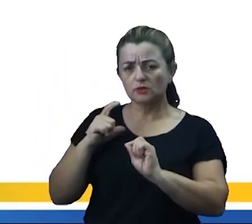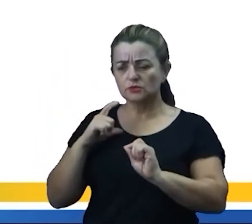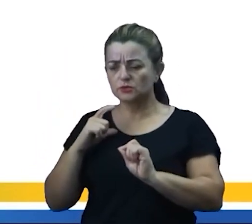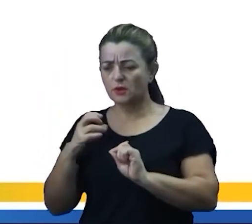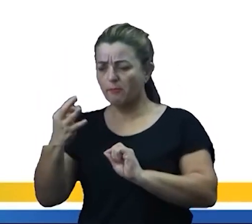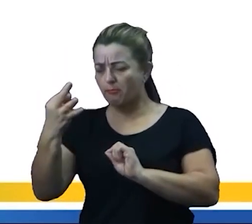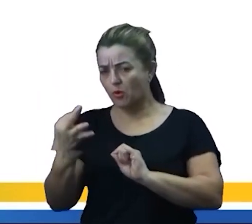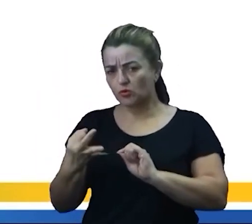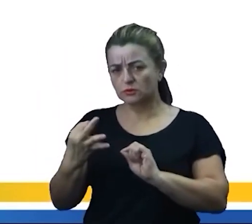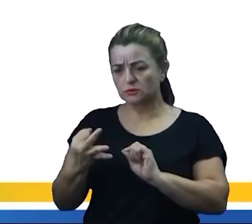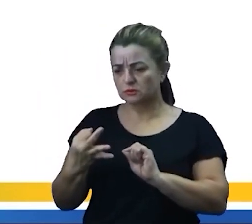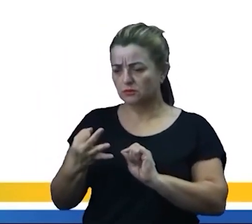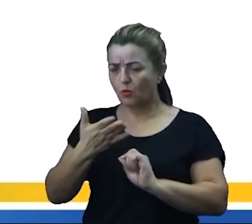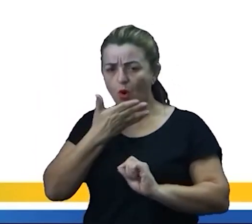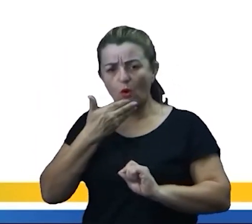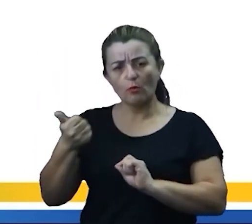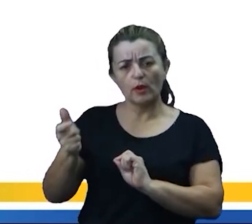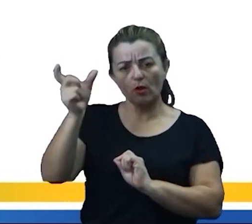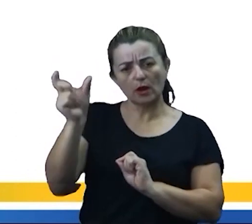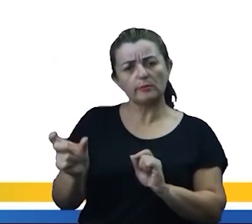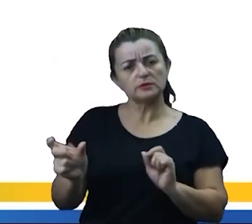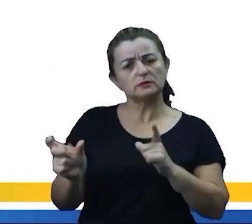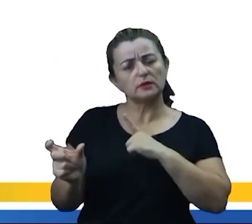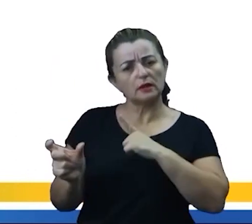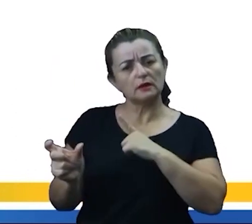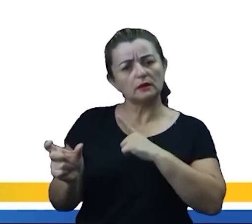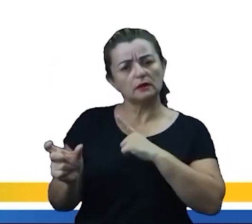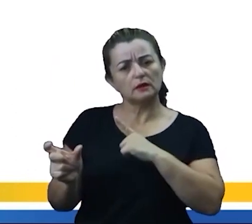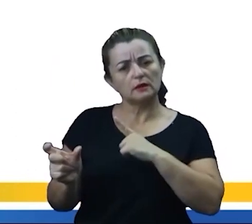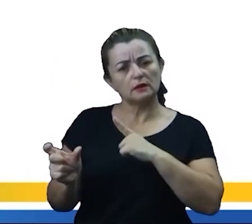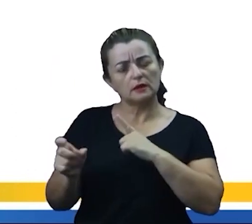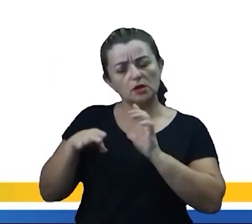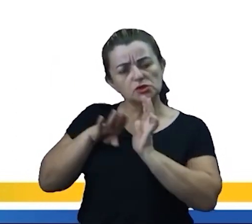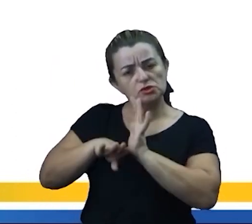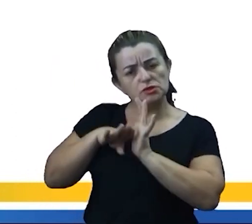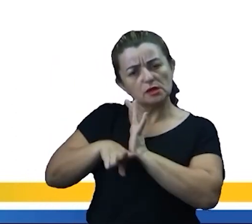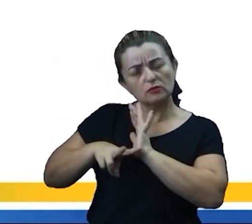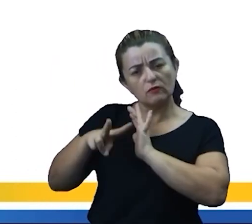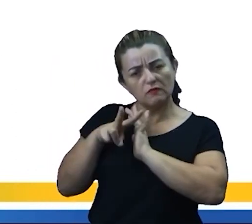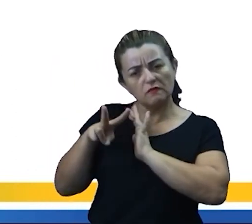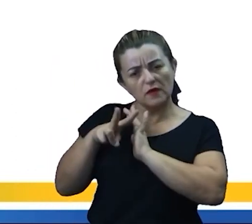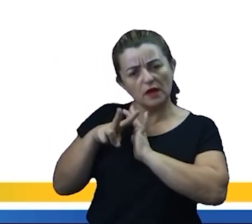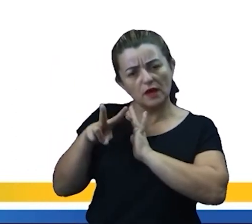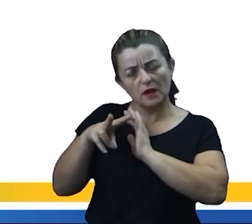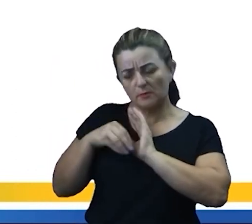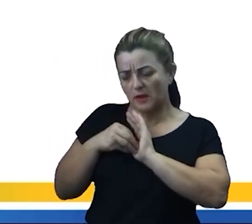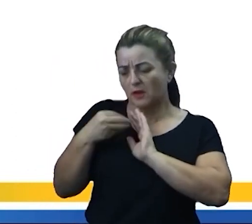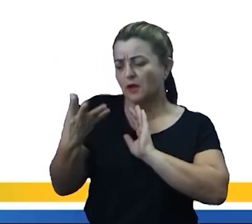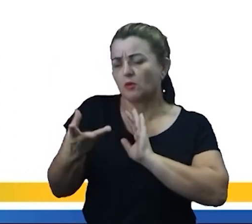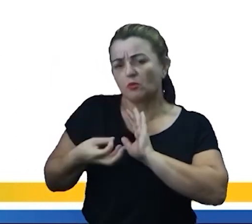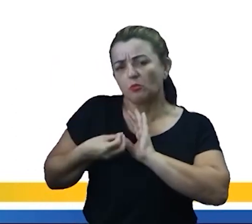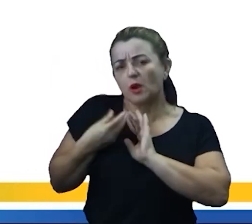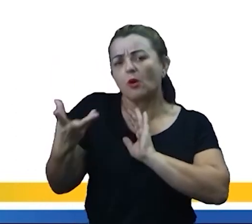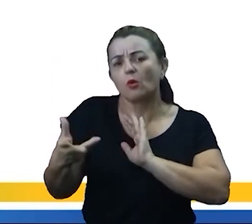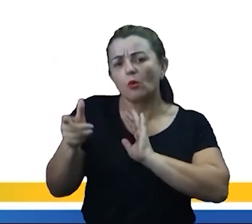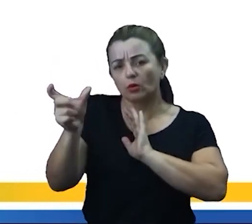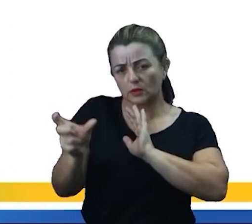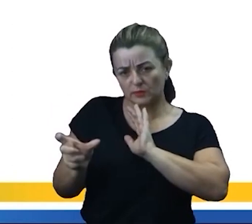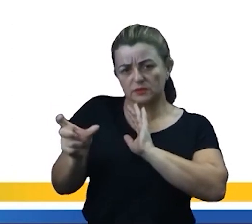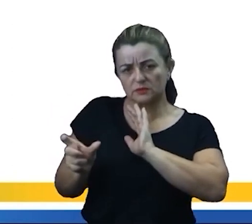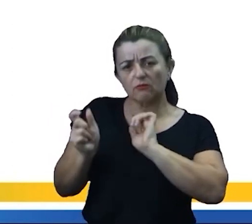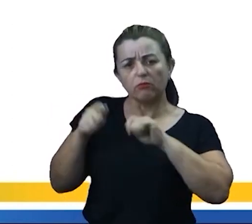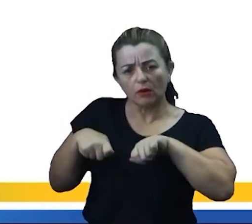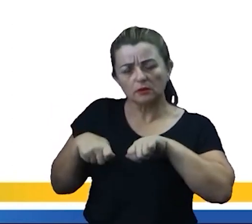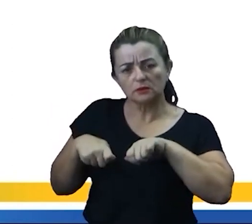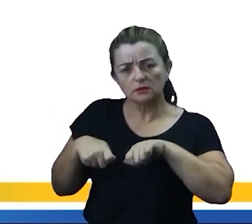positiva as virtudes de outra pessoa, tirando o valor de nós mesmos para outorgar, atribuir ao outro o